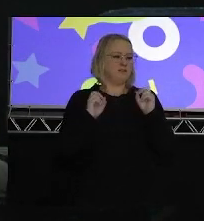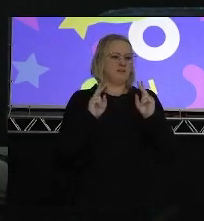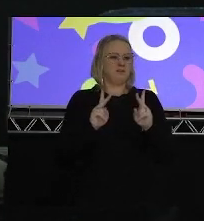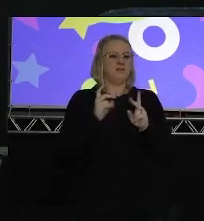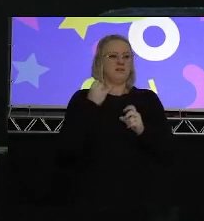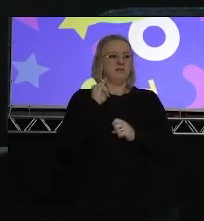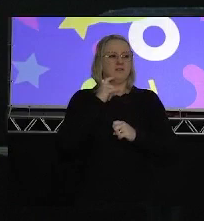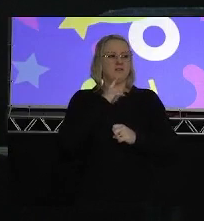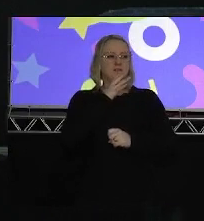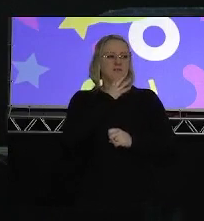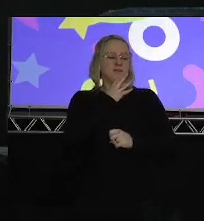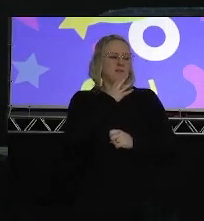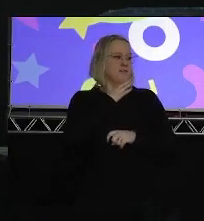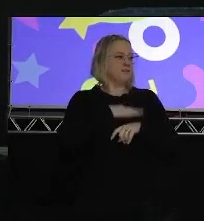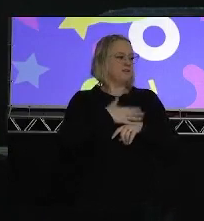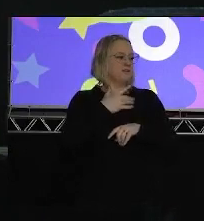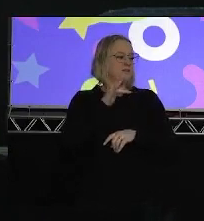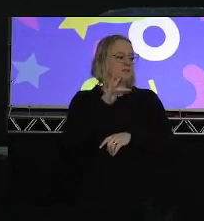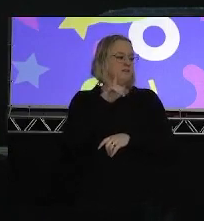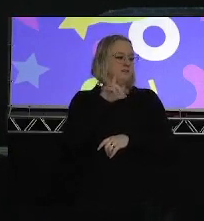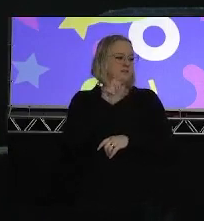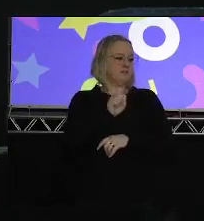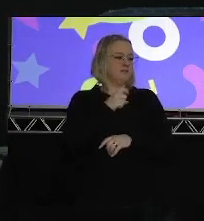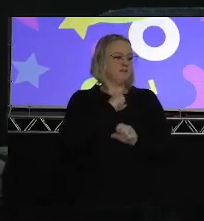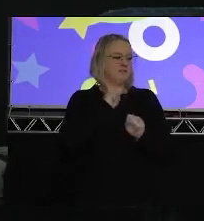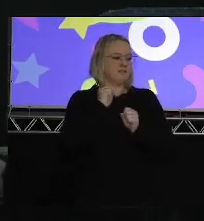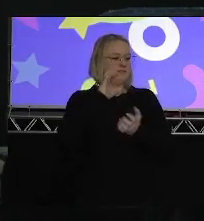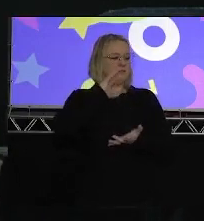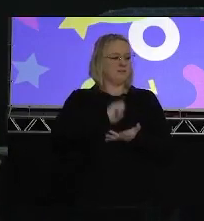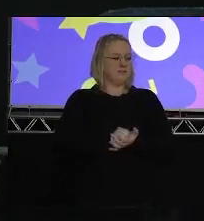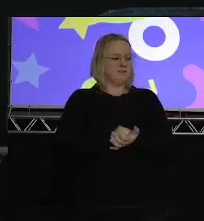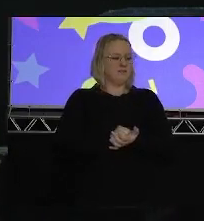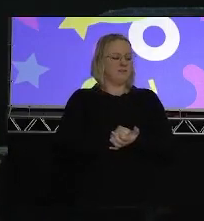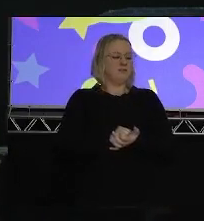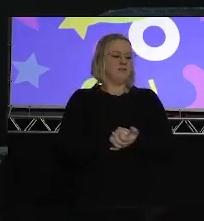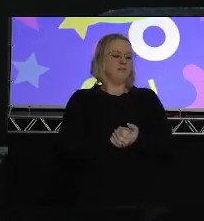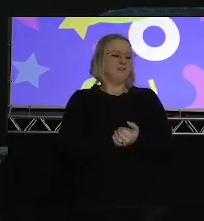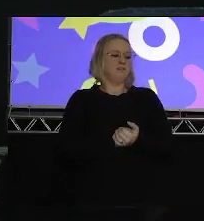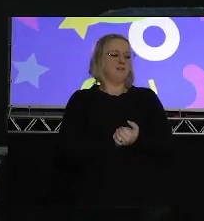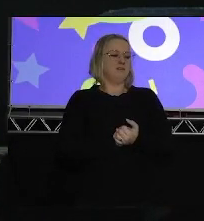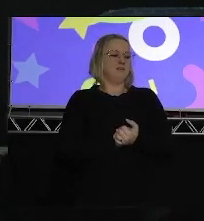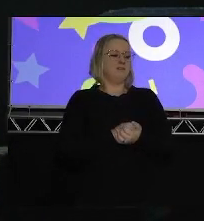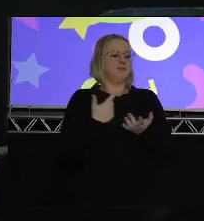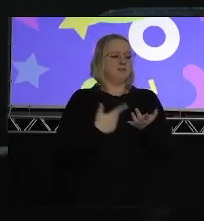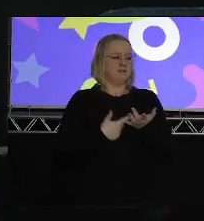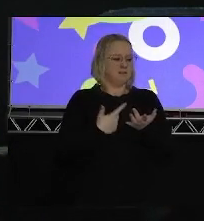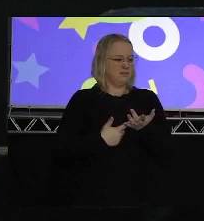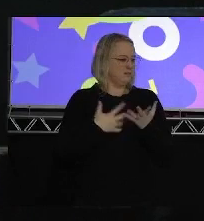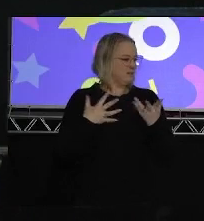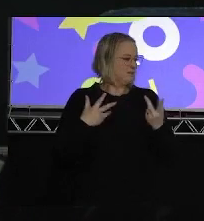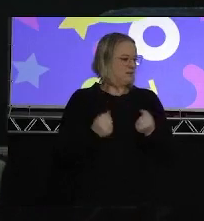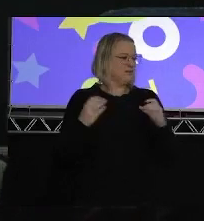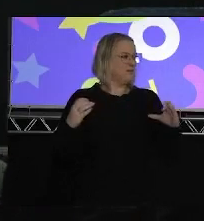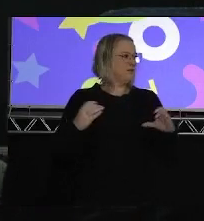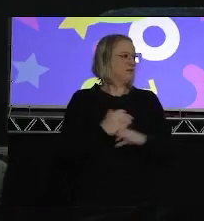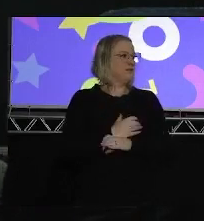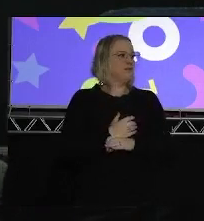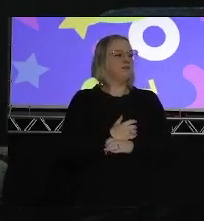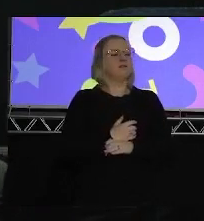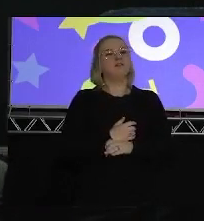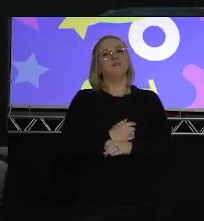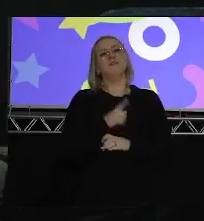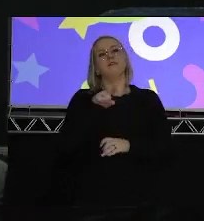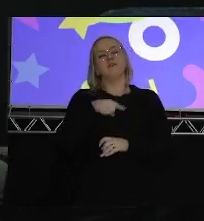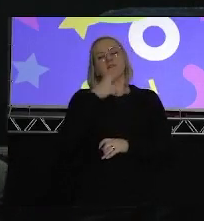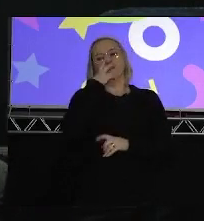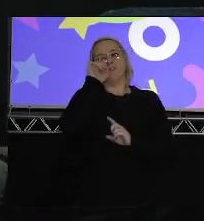quiser conhecer um pouquinho mais sobre o Flaps, nesse QR Code você pode fazer o download do modelo, tá? do livro, do e-book completo, ele é uma versão